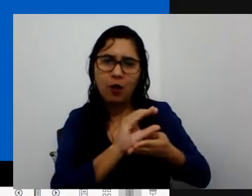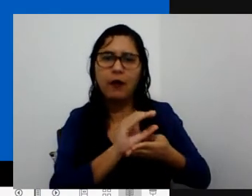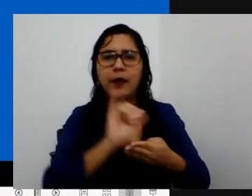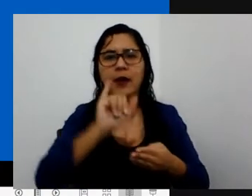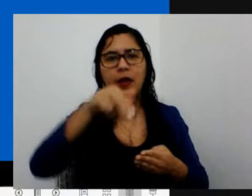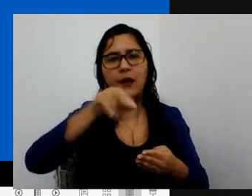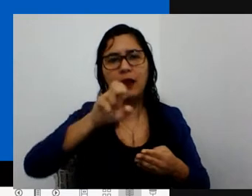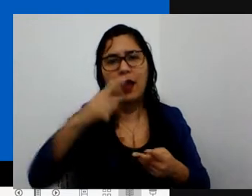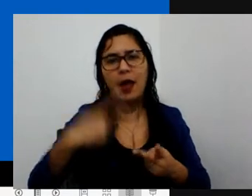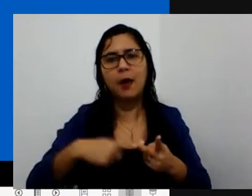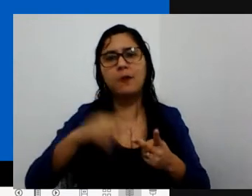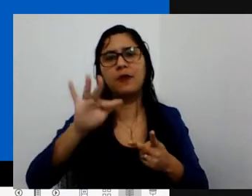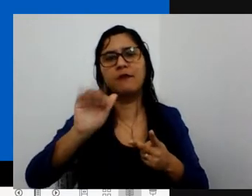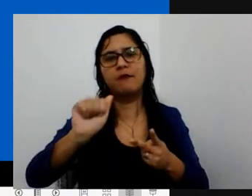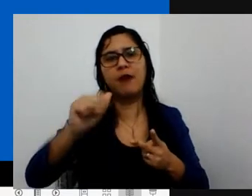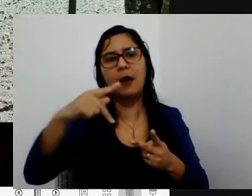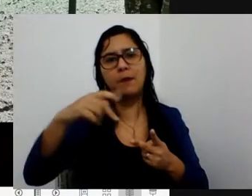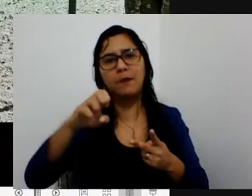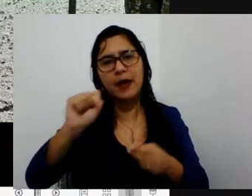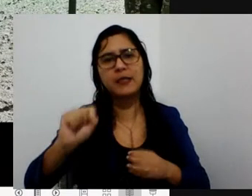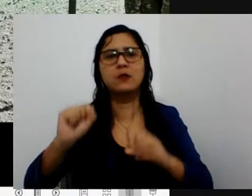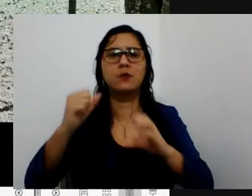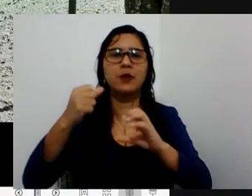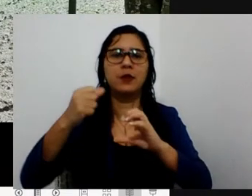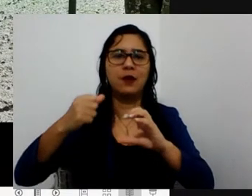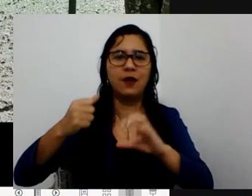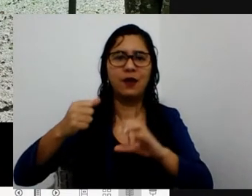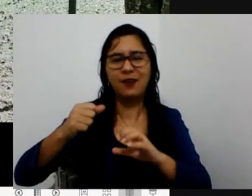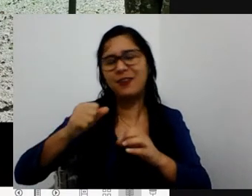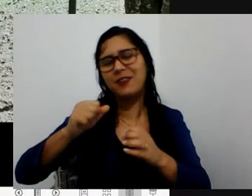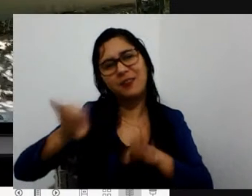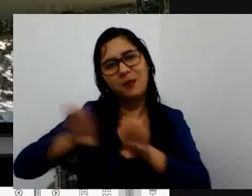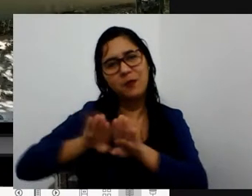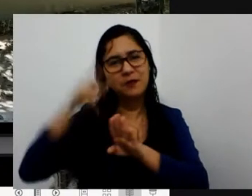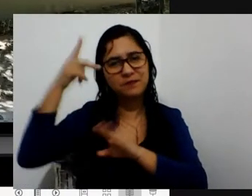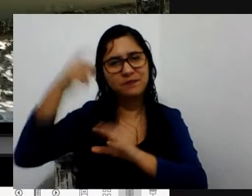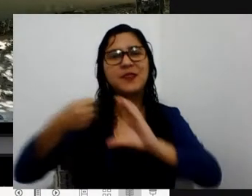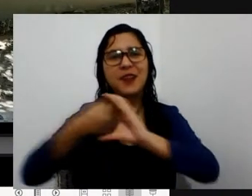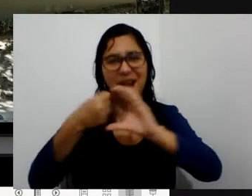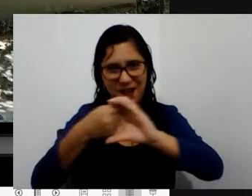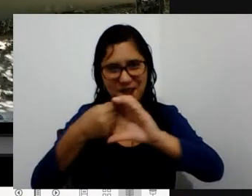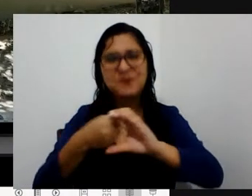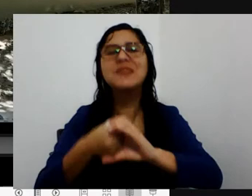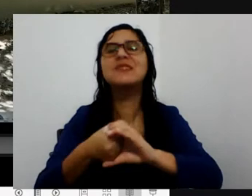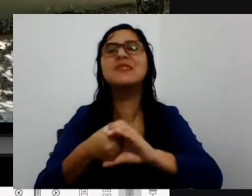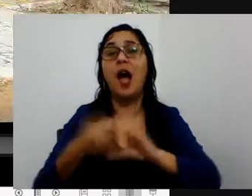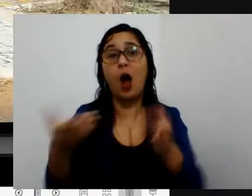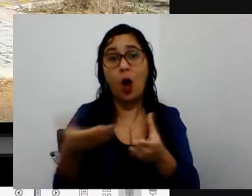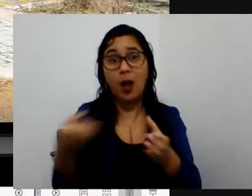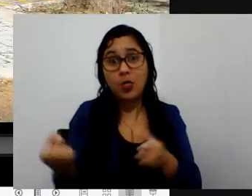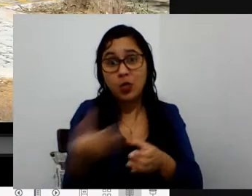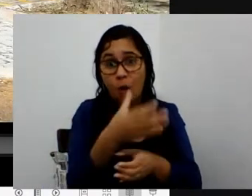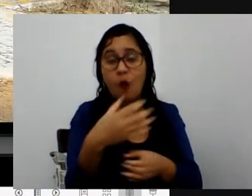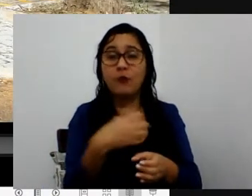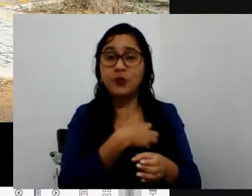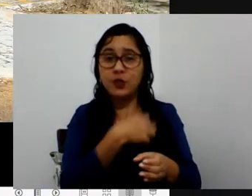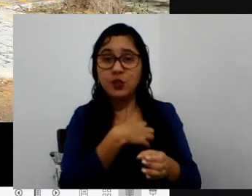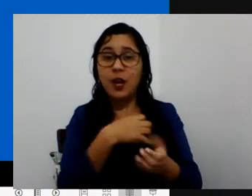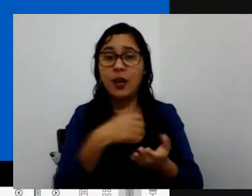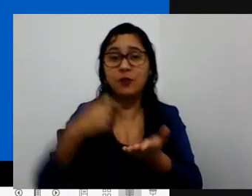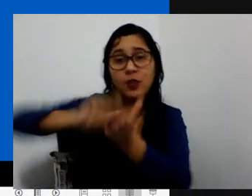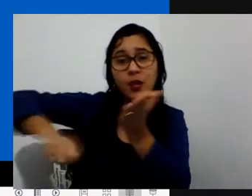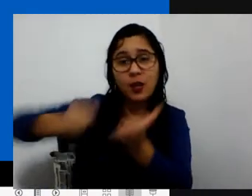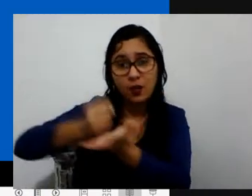FAPESP, CNPq, CAPES e emendas parlamentares, e com uma nova sistemática de